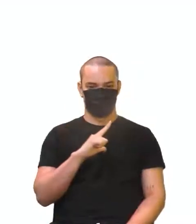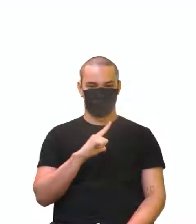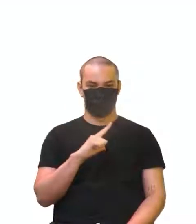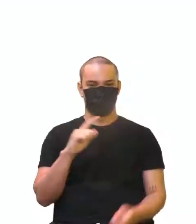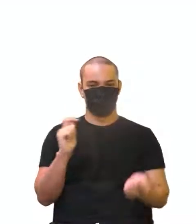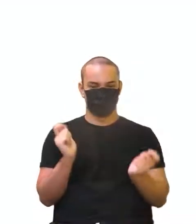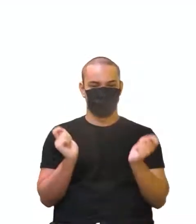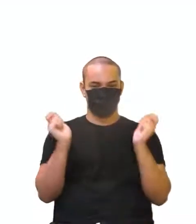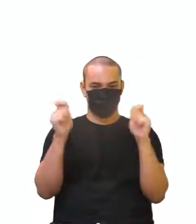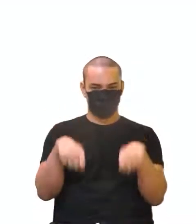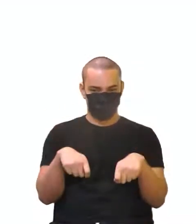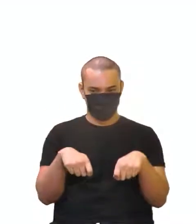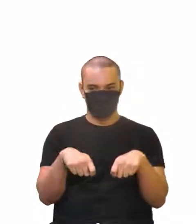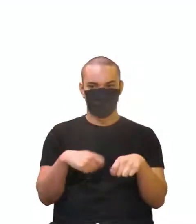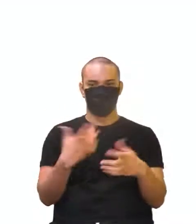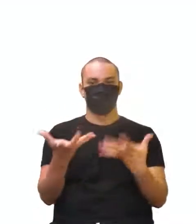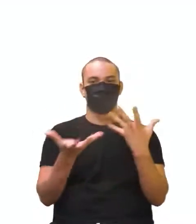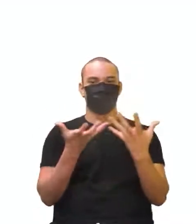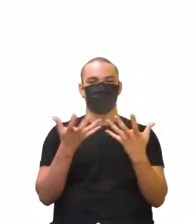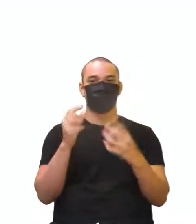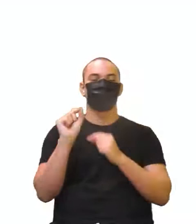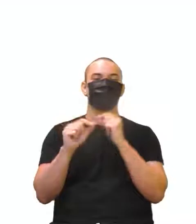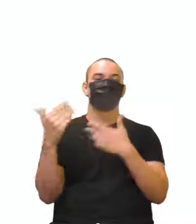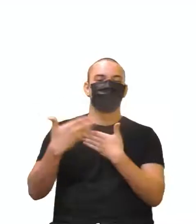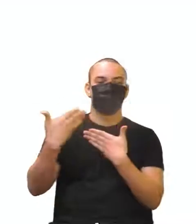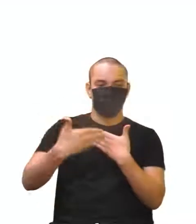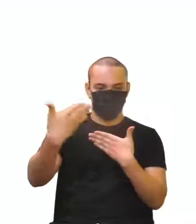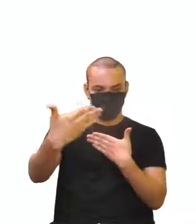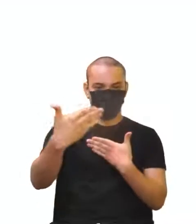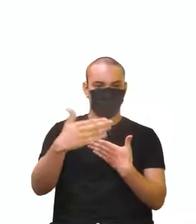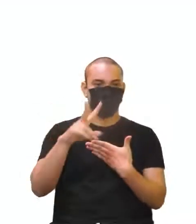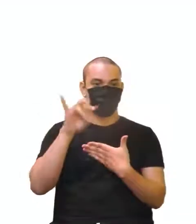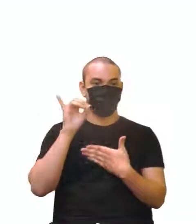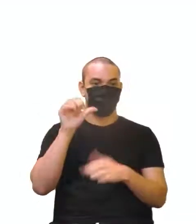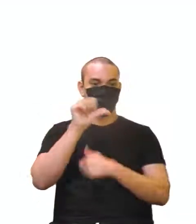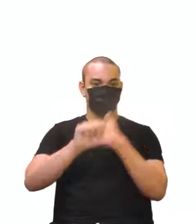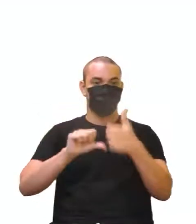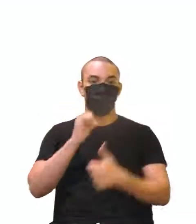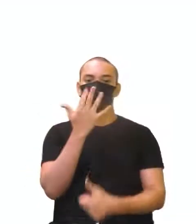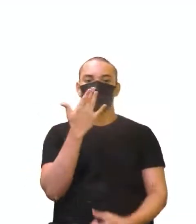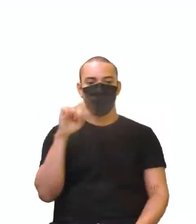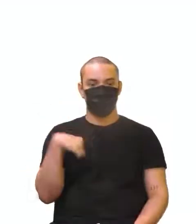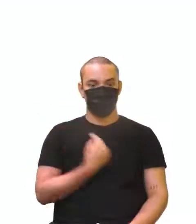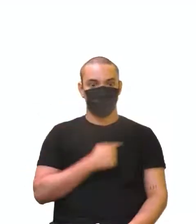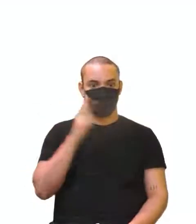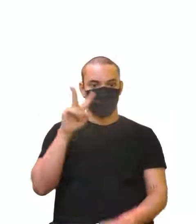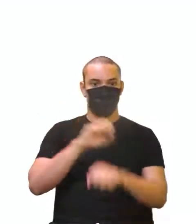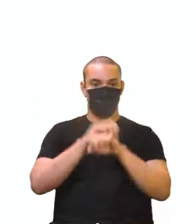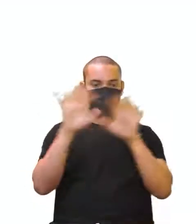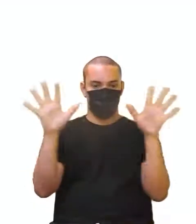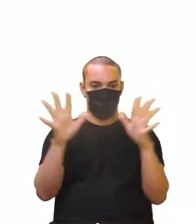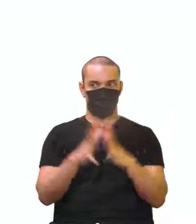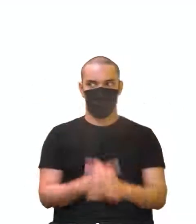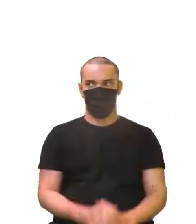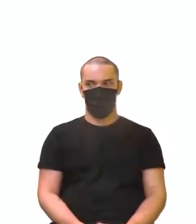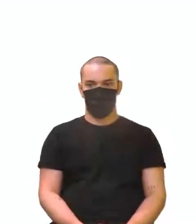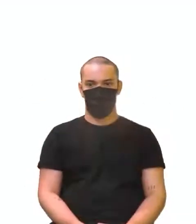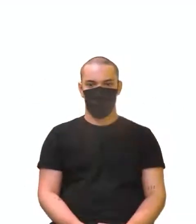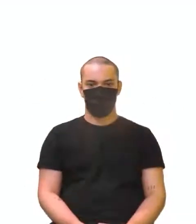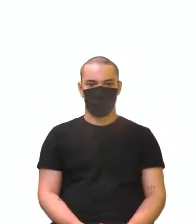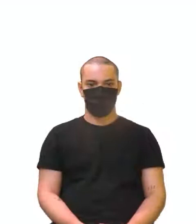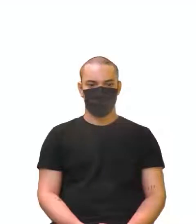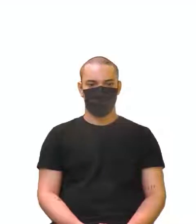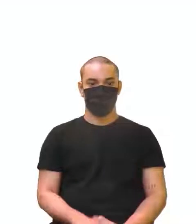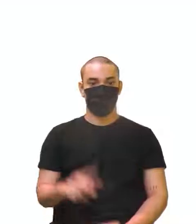a possibilidade, né, de que vai vir pela frente. Então, vou mudar aqui a cor para a gente ficar mais... Ó, esse X com